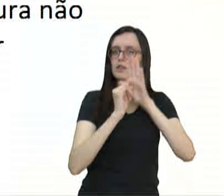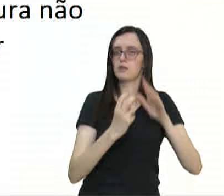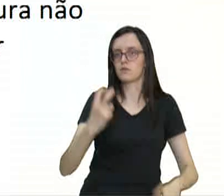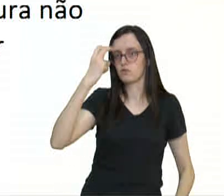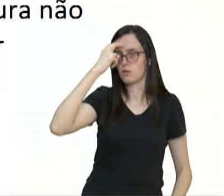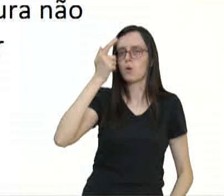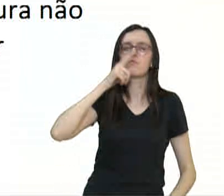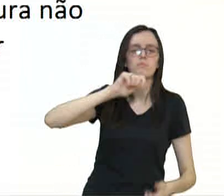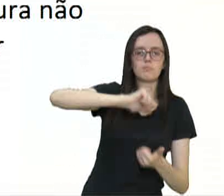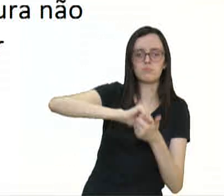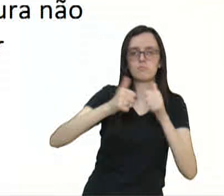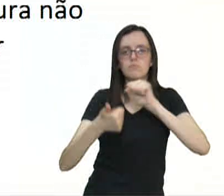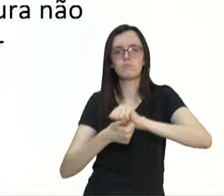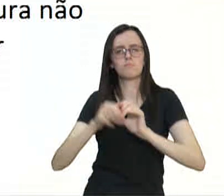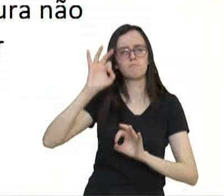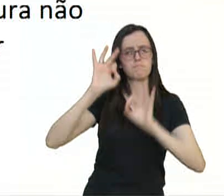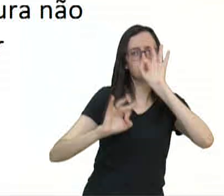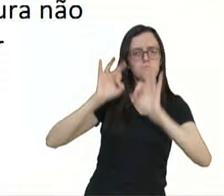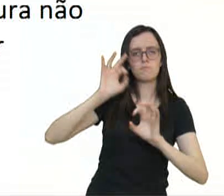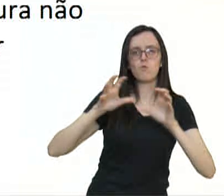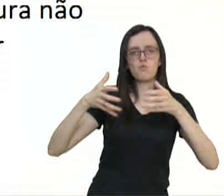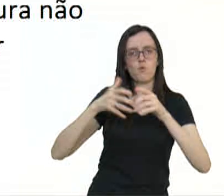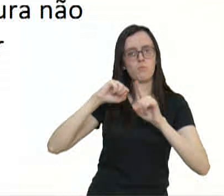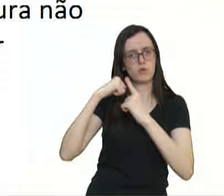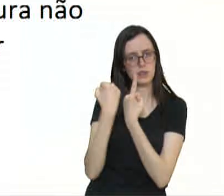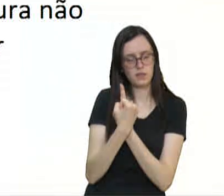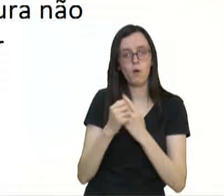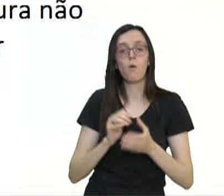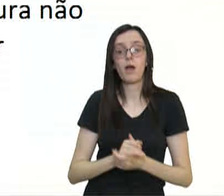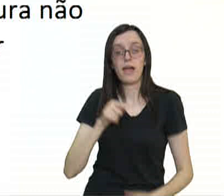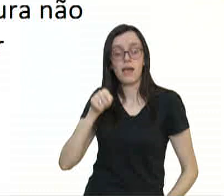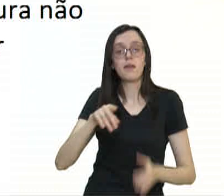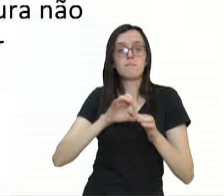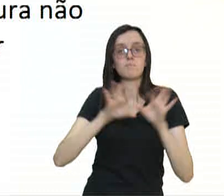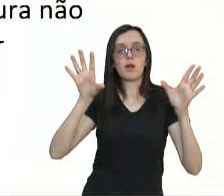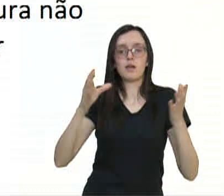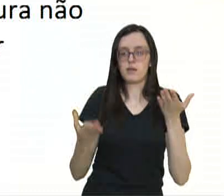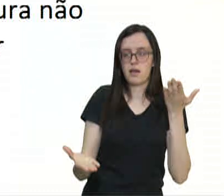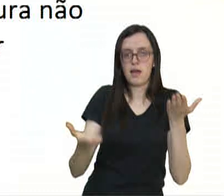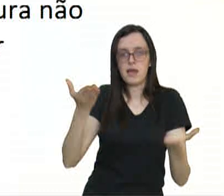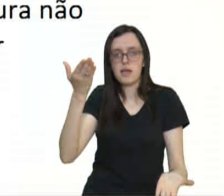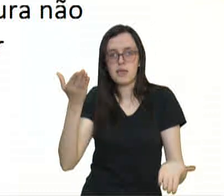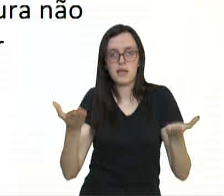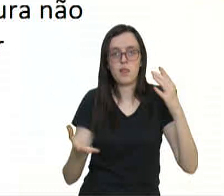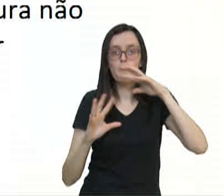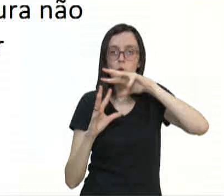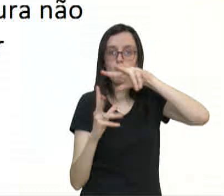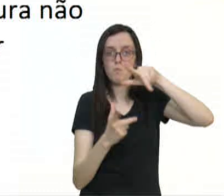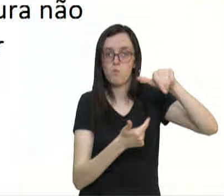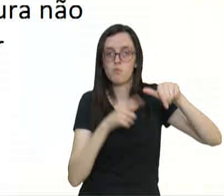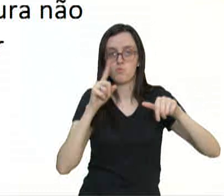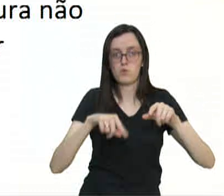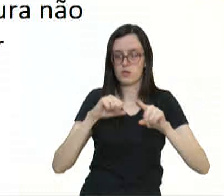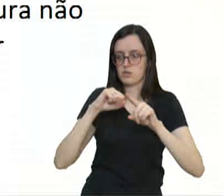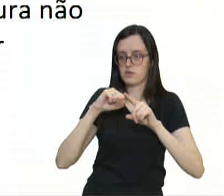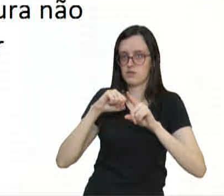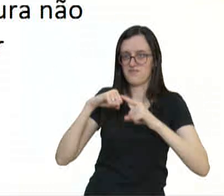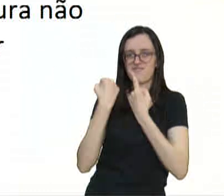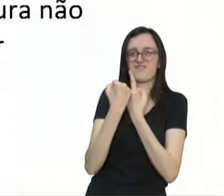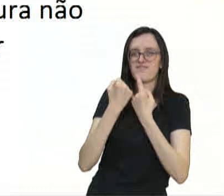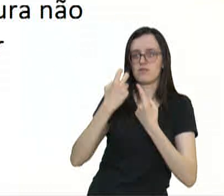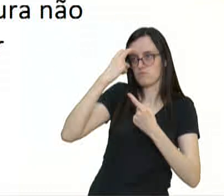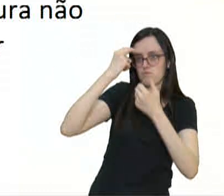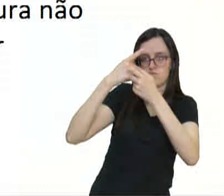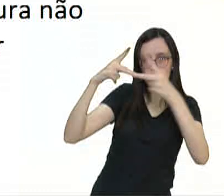se adaptar à organização de seu grupo social e isso permite um equilíbrio entre o mundo sociocultural e os indivíduos que vivem